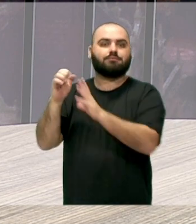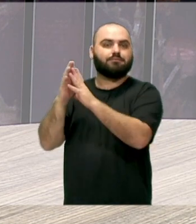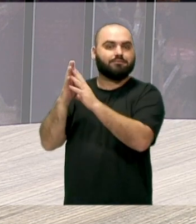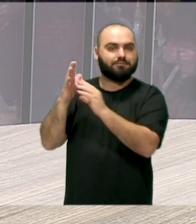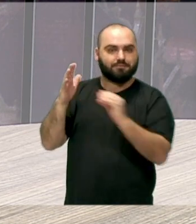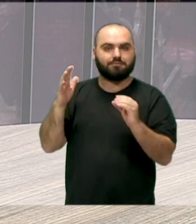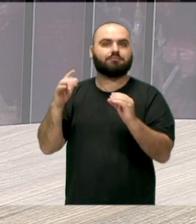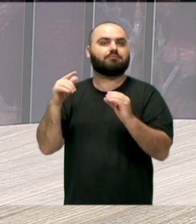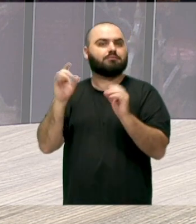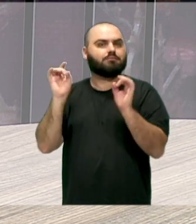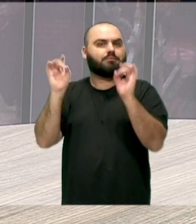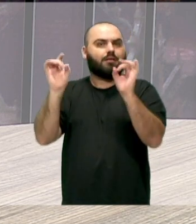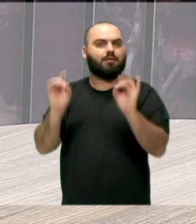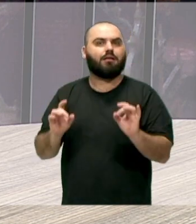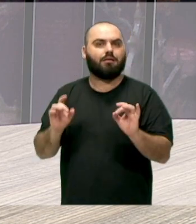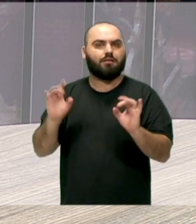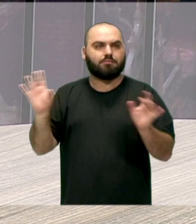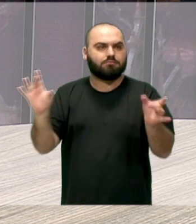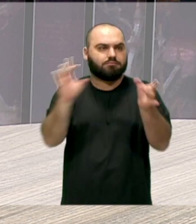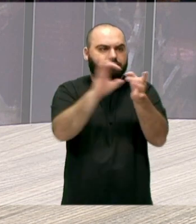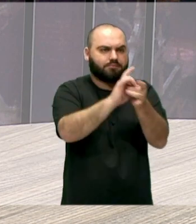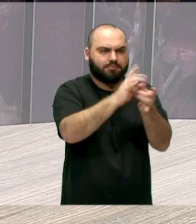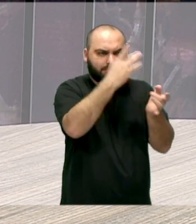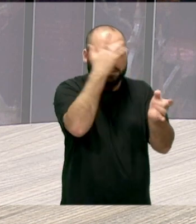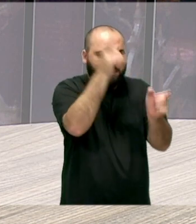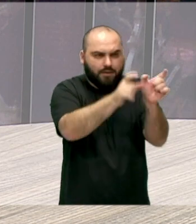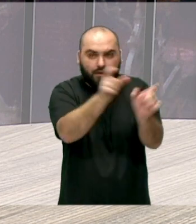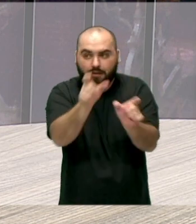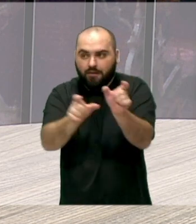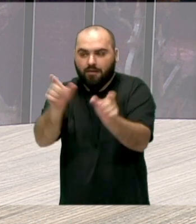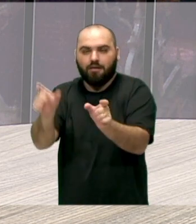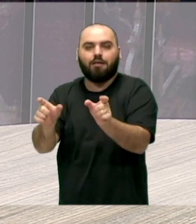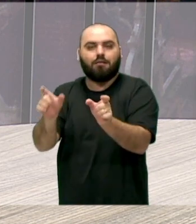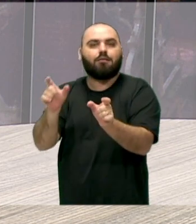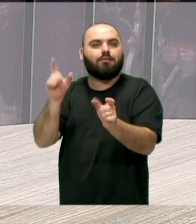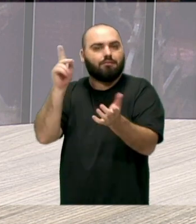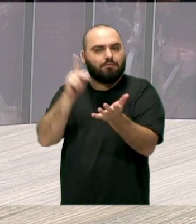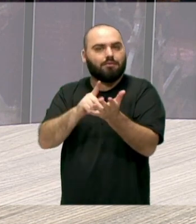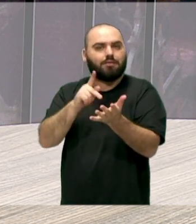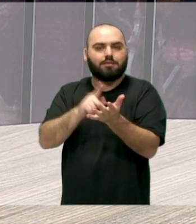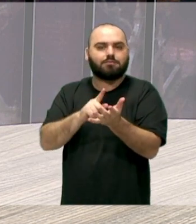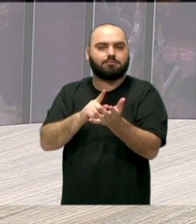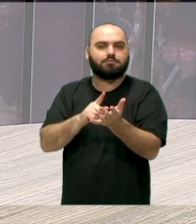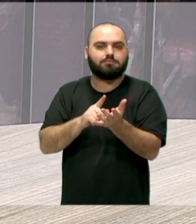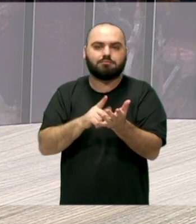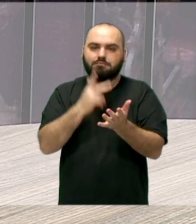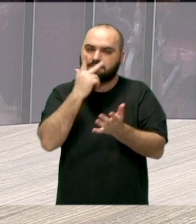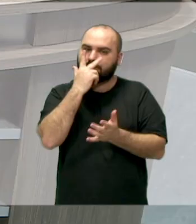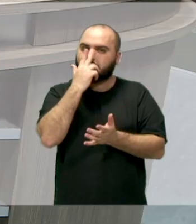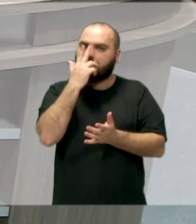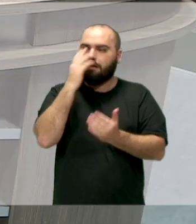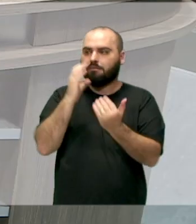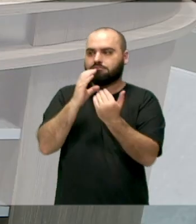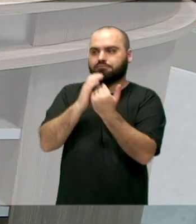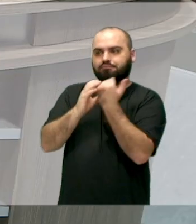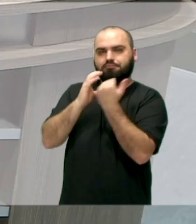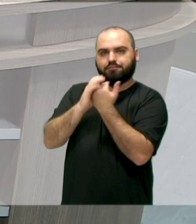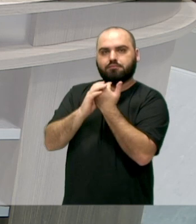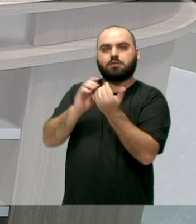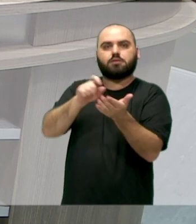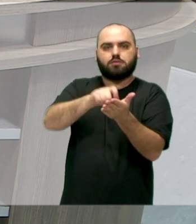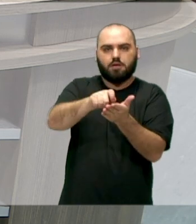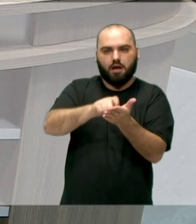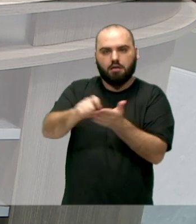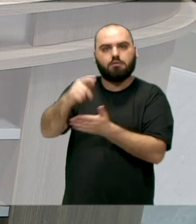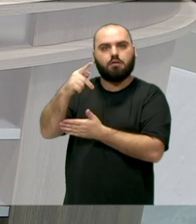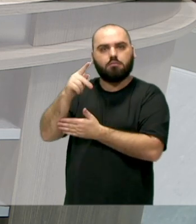grande mestre que une gerações e que eu diria que foi, assim, praticamente um co-orientador meu. Ele escreve o prefácio,